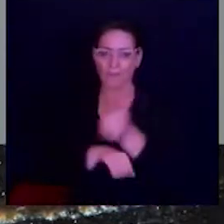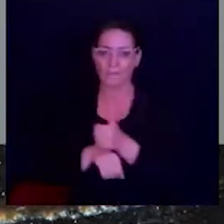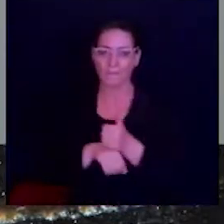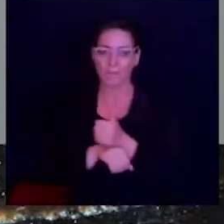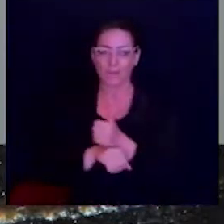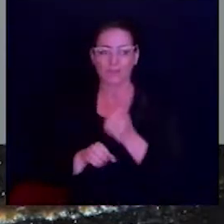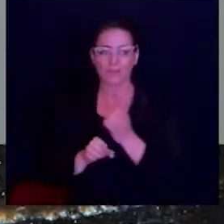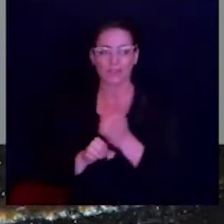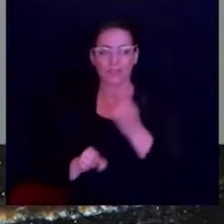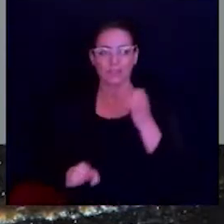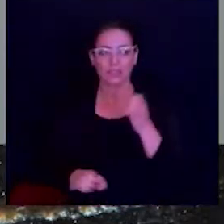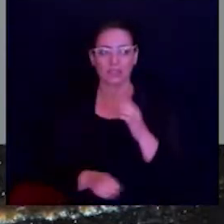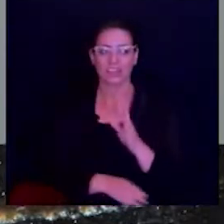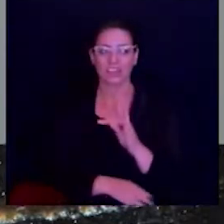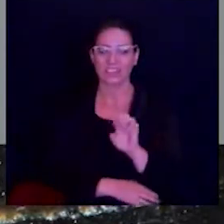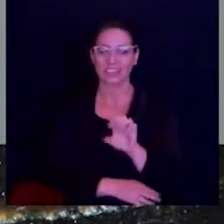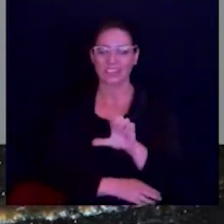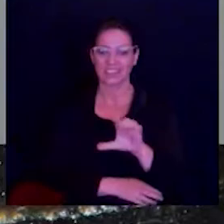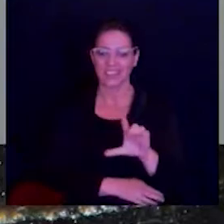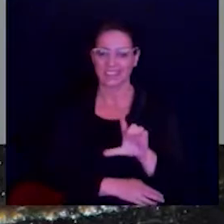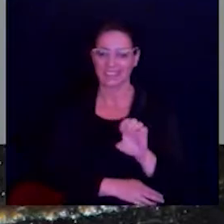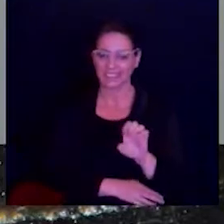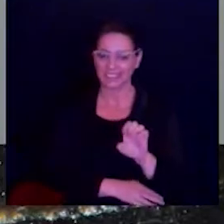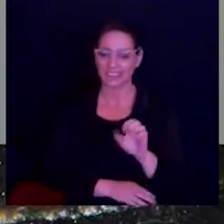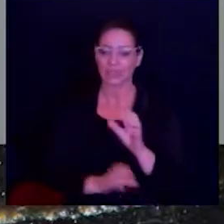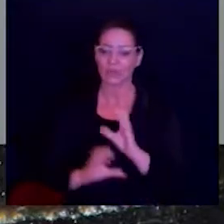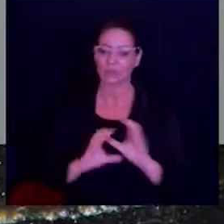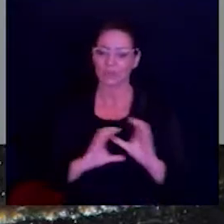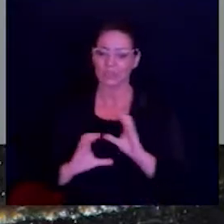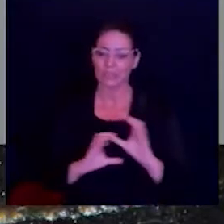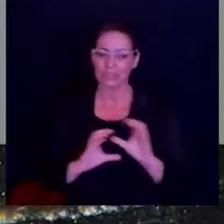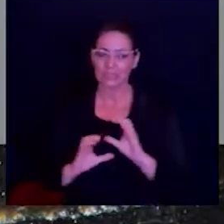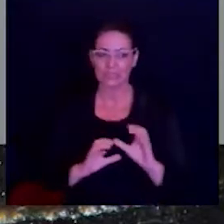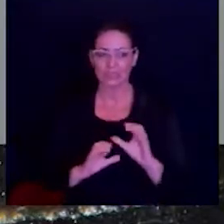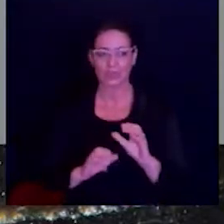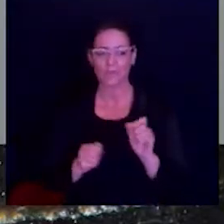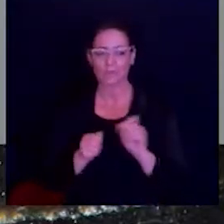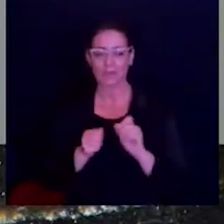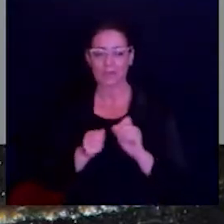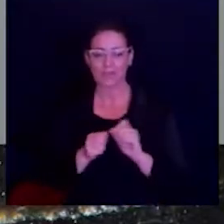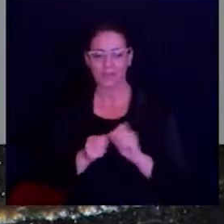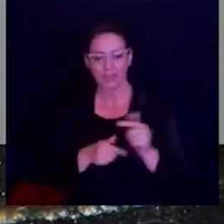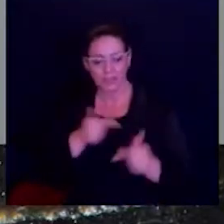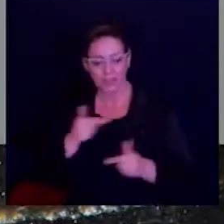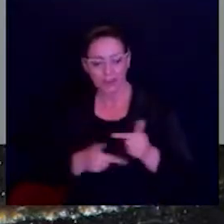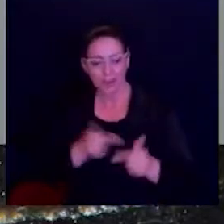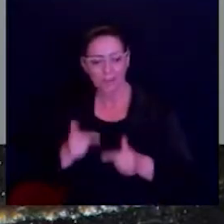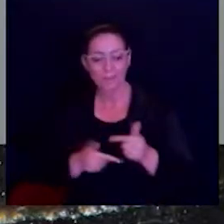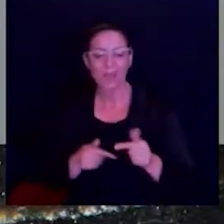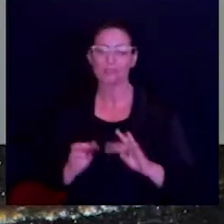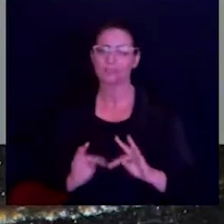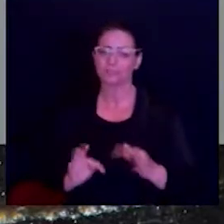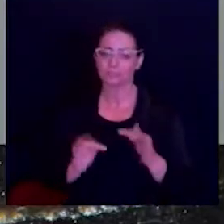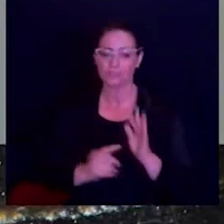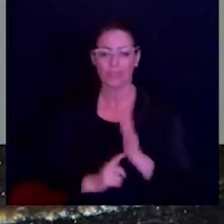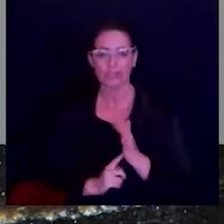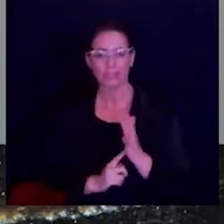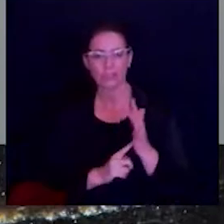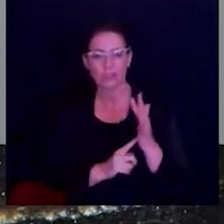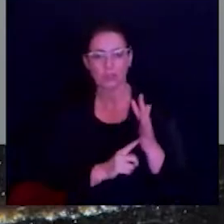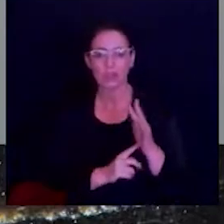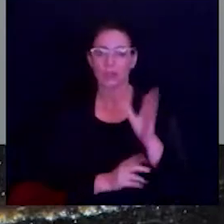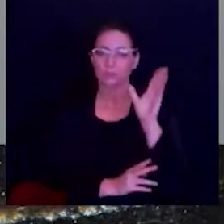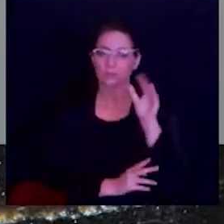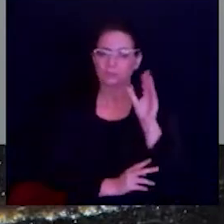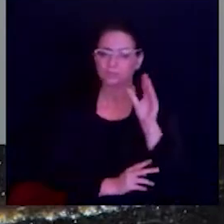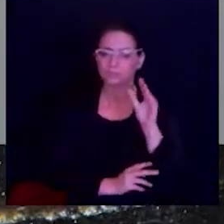de telecomunicações, concorrer para o desenvolvimento e aplicação da ciência e tecnologia, observar os pontos da ética